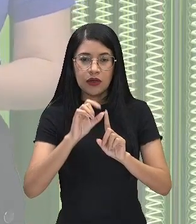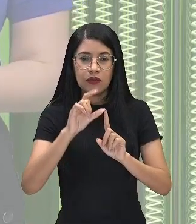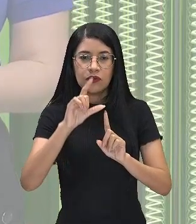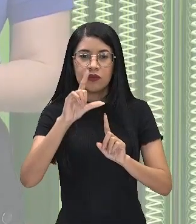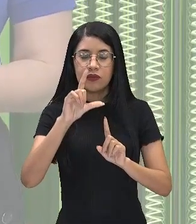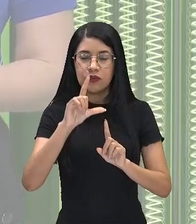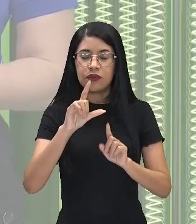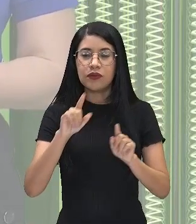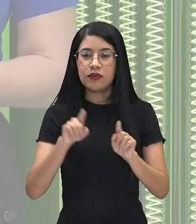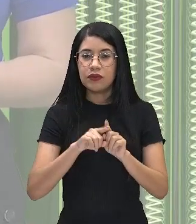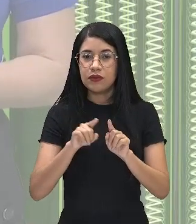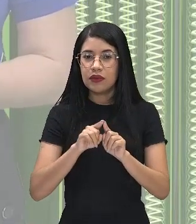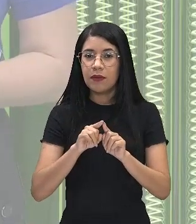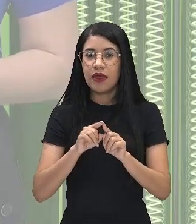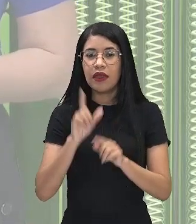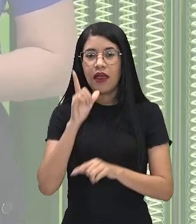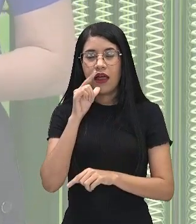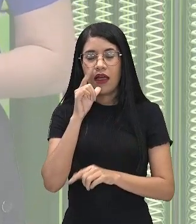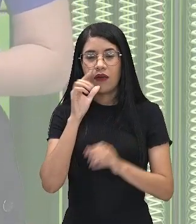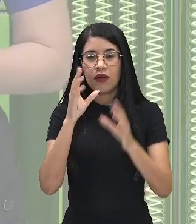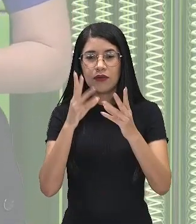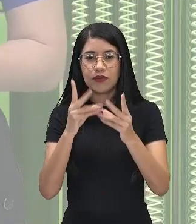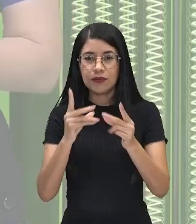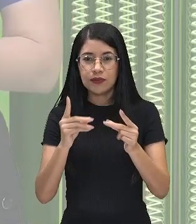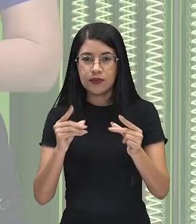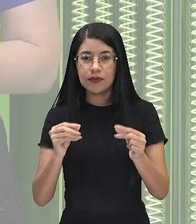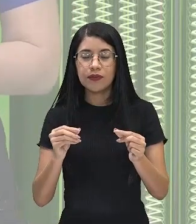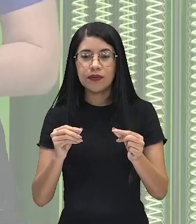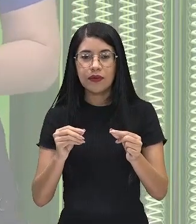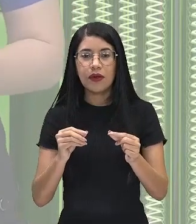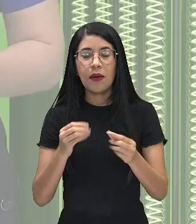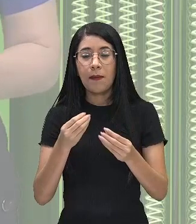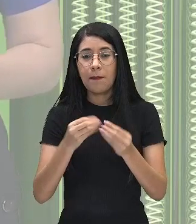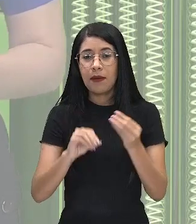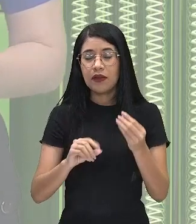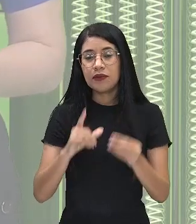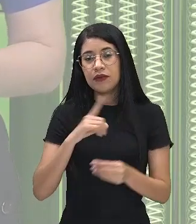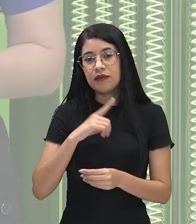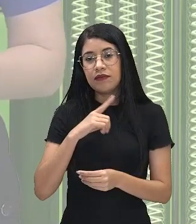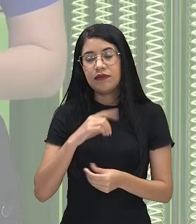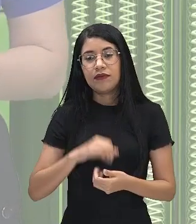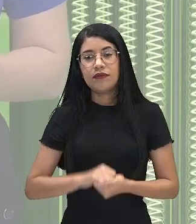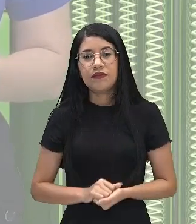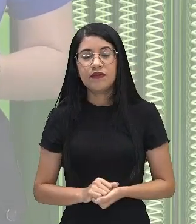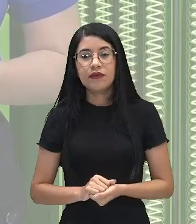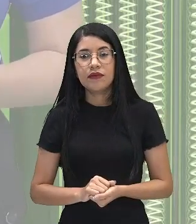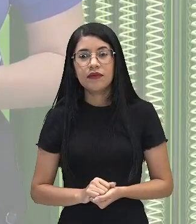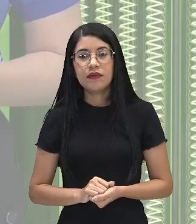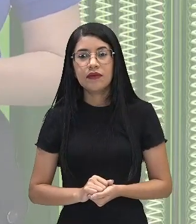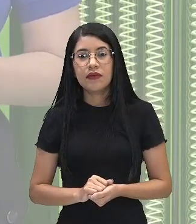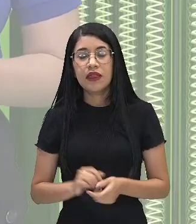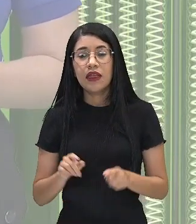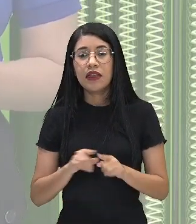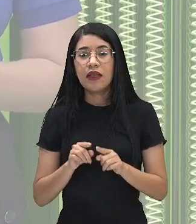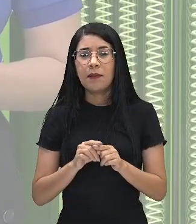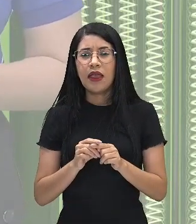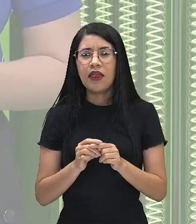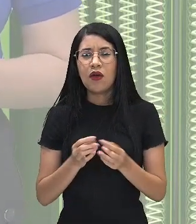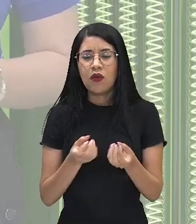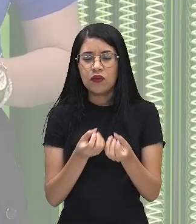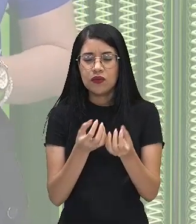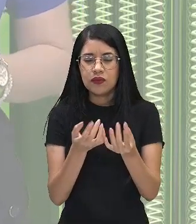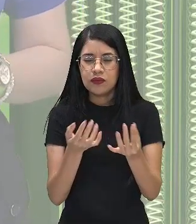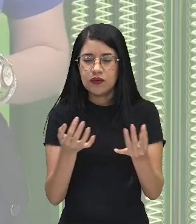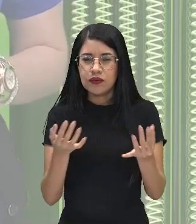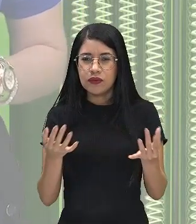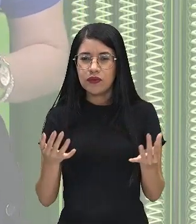temperatura e também da baixa umidade causaram grandes prejuízos, fora os incêndios, aqueles que a gente chama